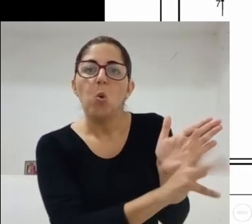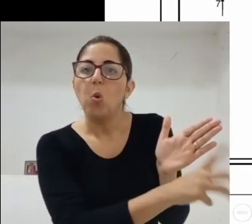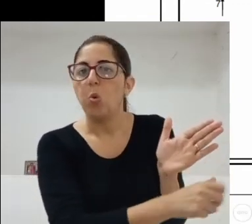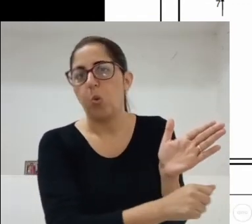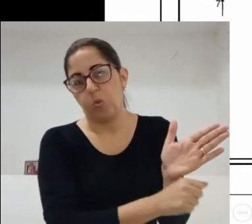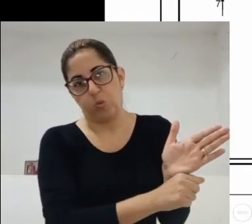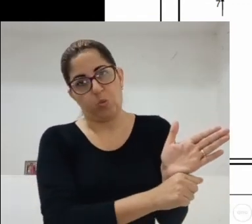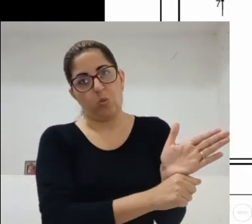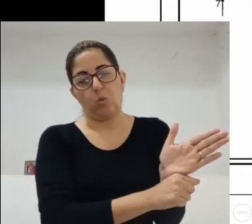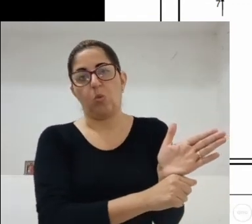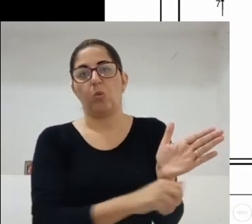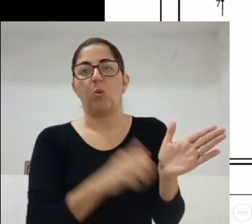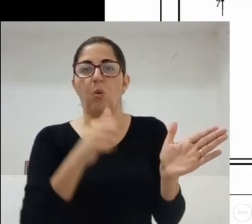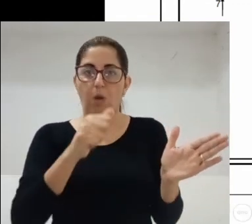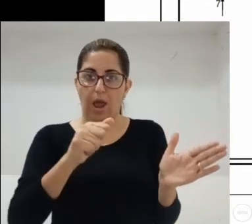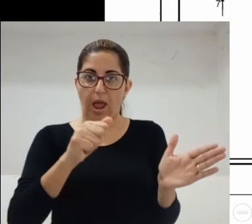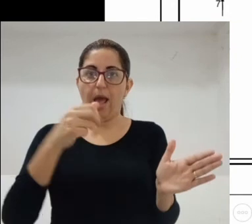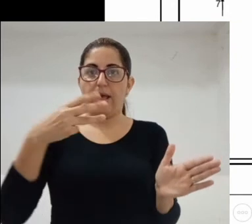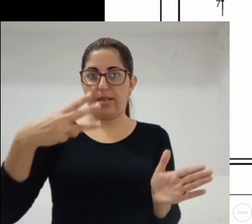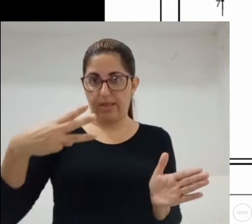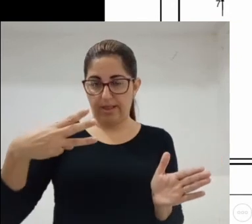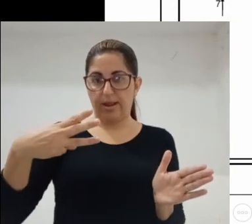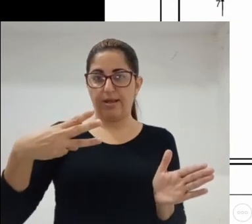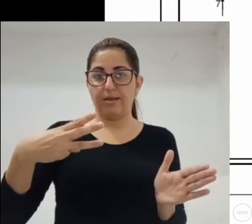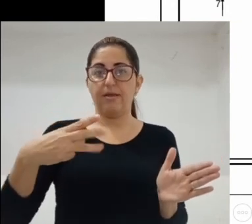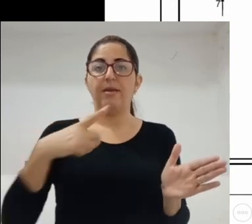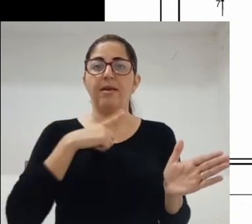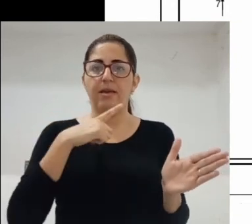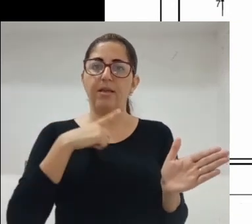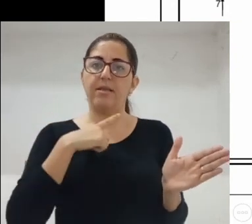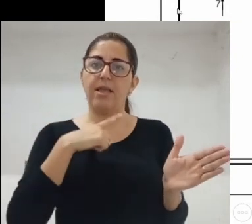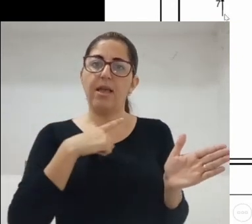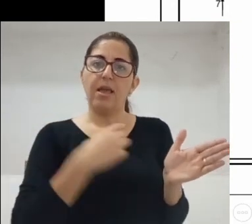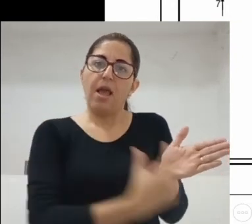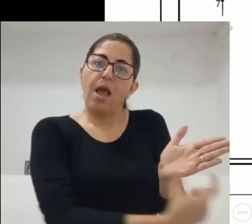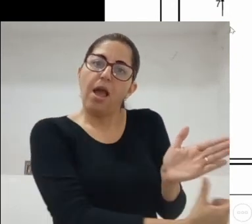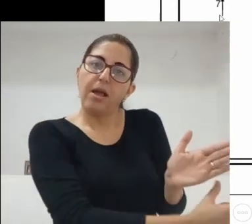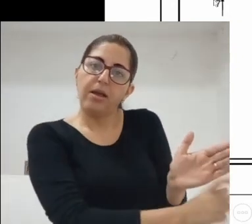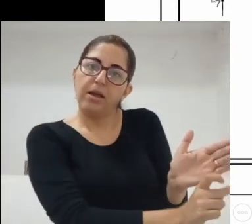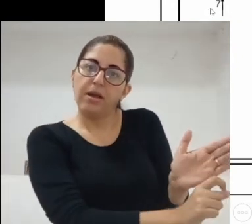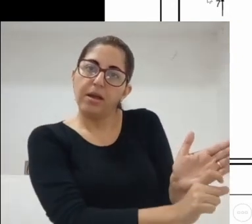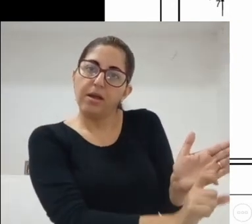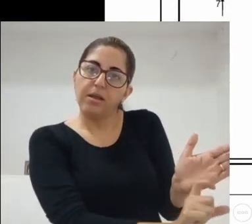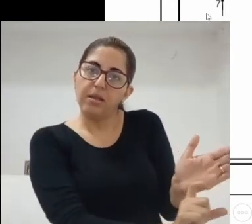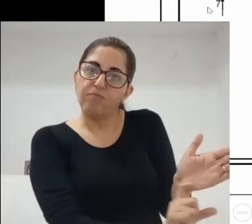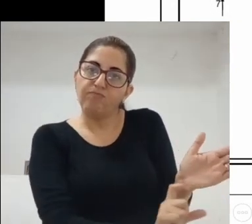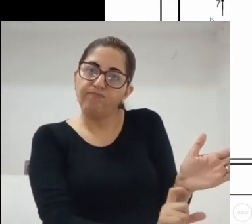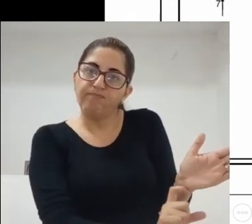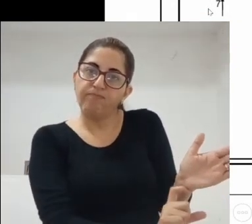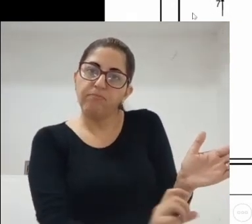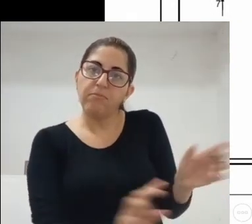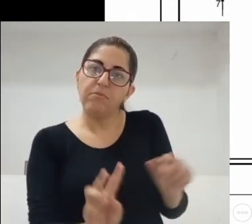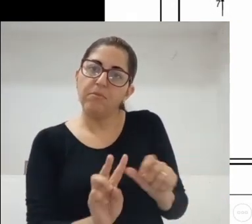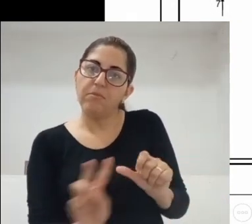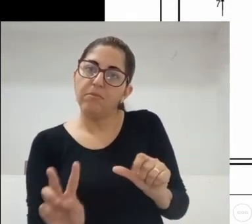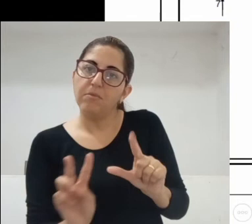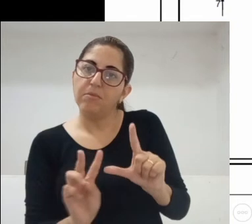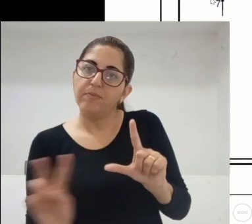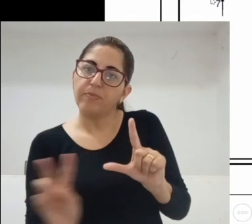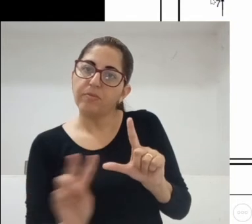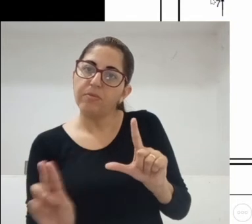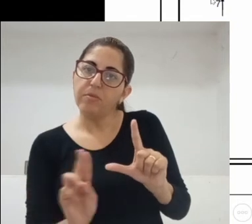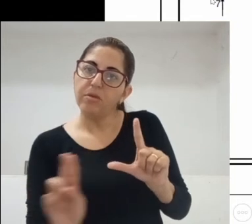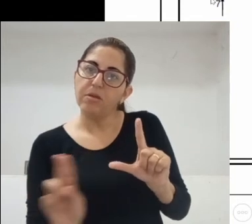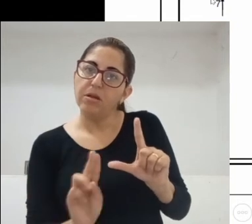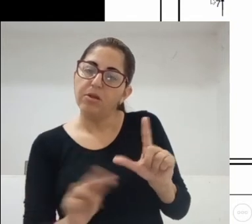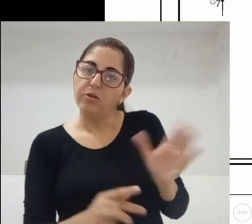né? Aqui embaixo, como vocês podem ver, né? E aqui no formato A3 ele vai estar ocupando aqui